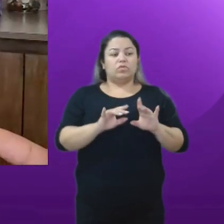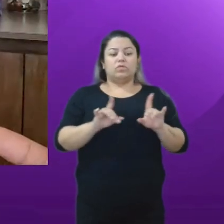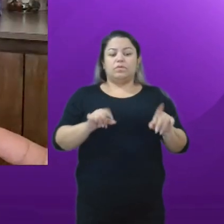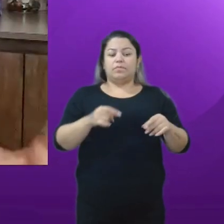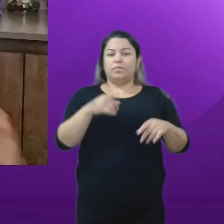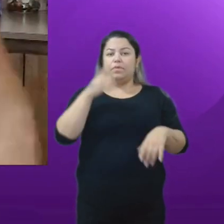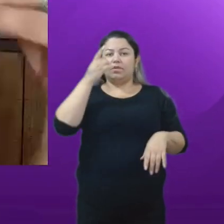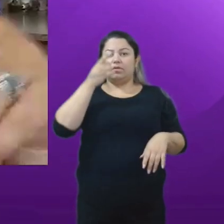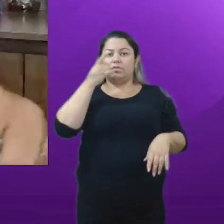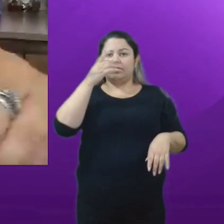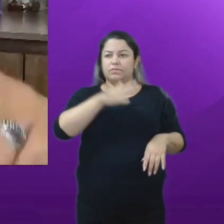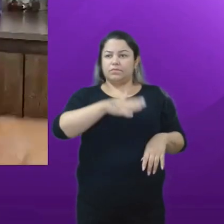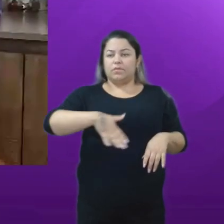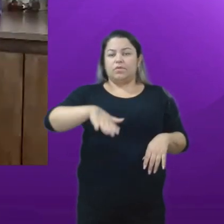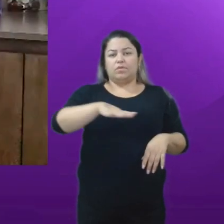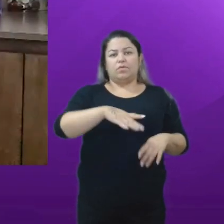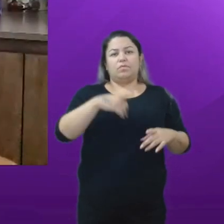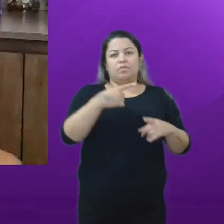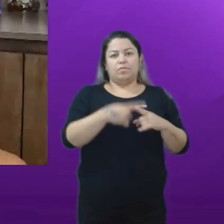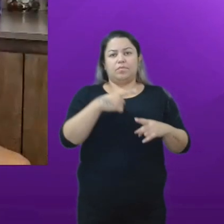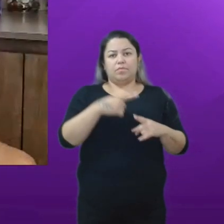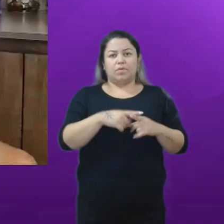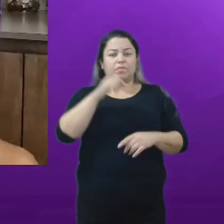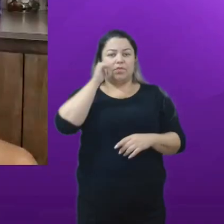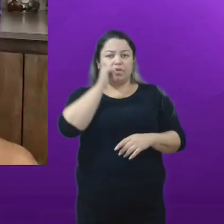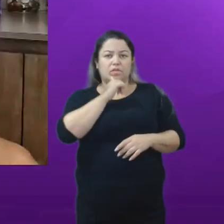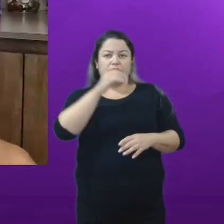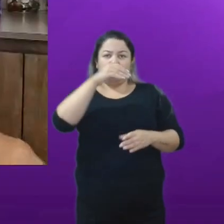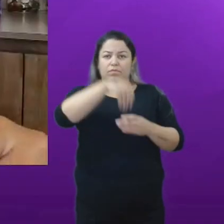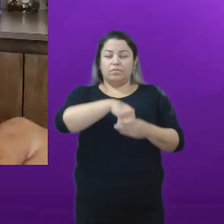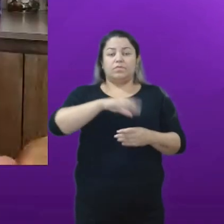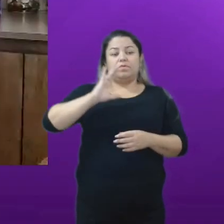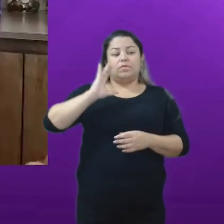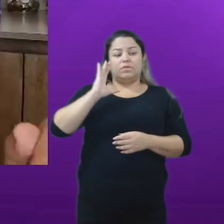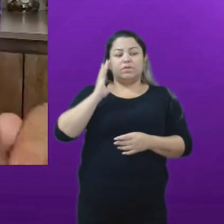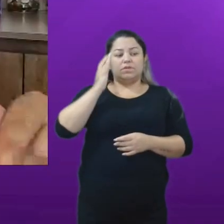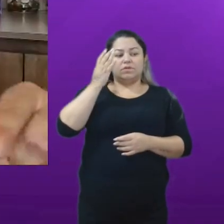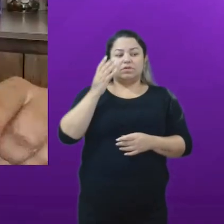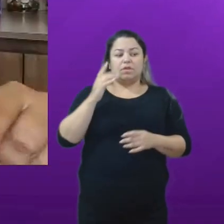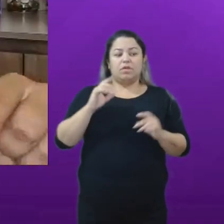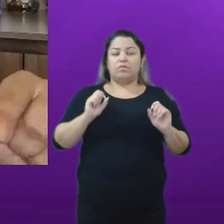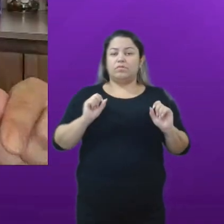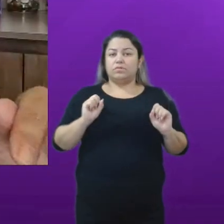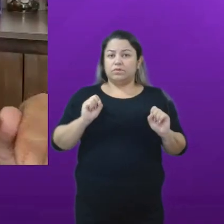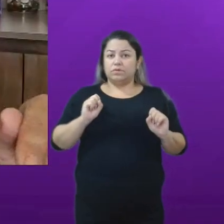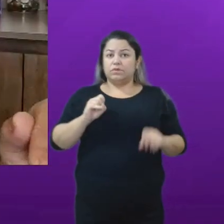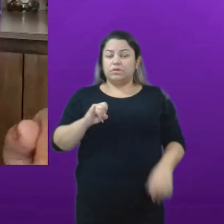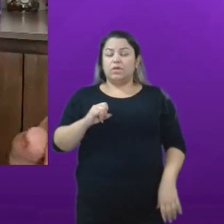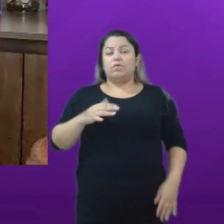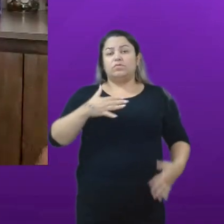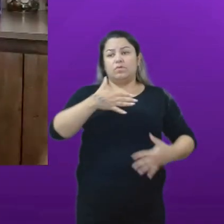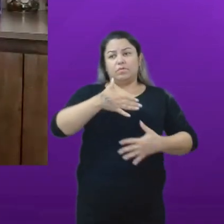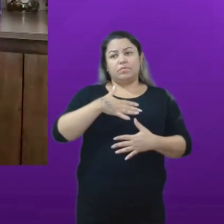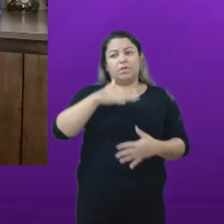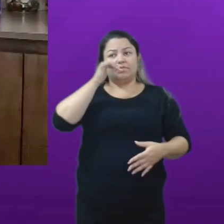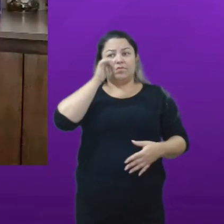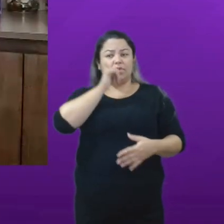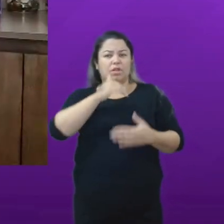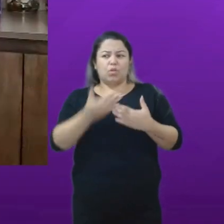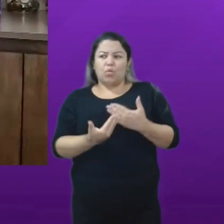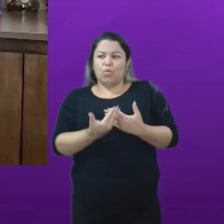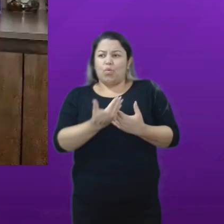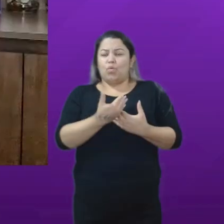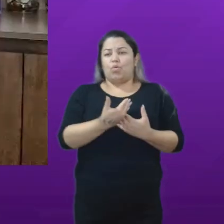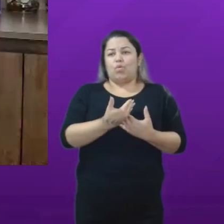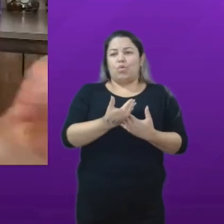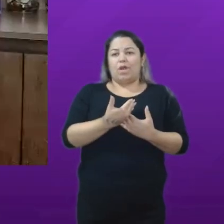deputados. Por que as mulheres não estão nessa decisão? Se são os corpos das mulheres que são invadidos, os nudes que